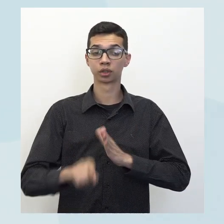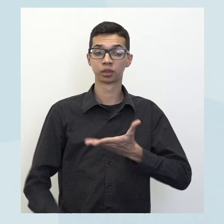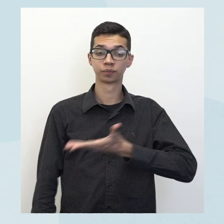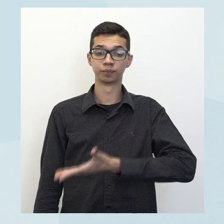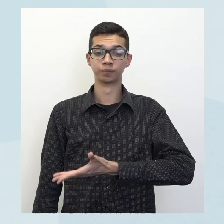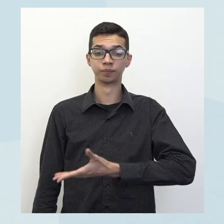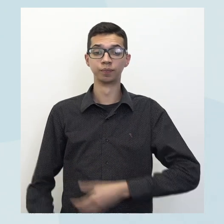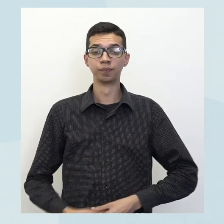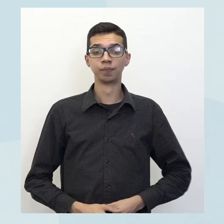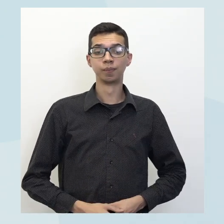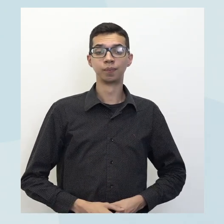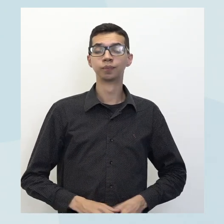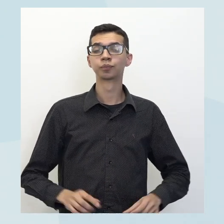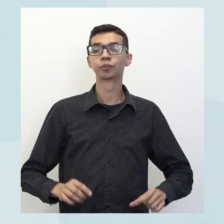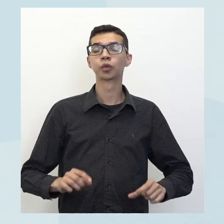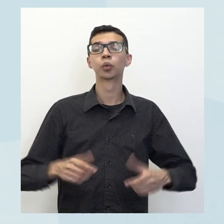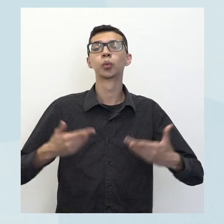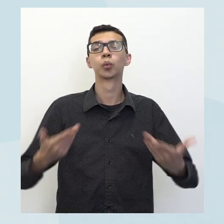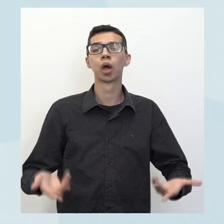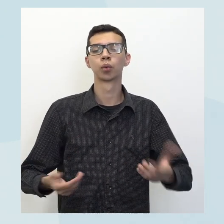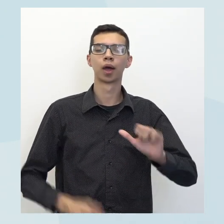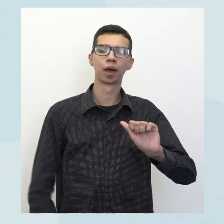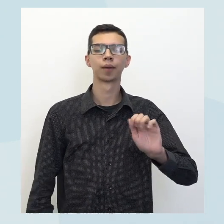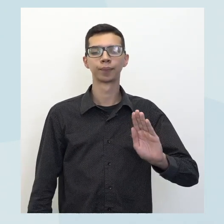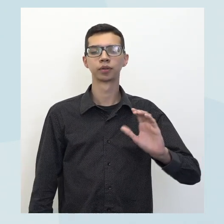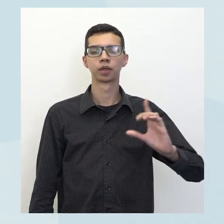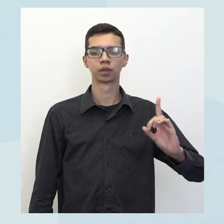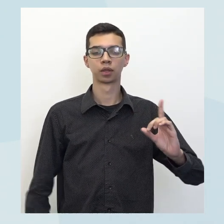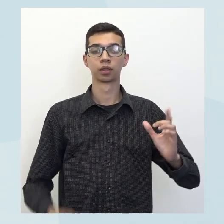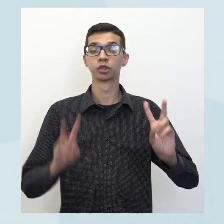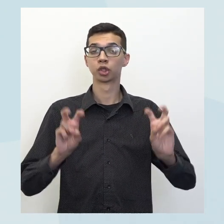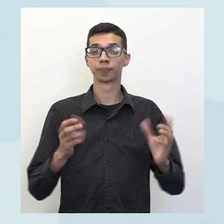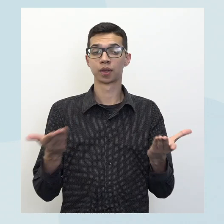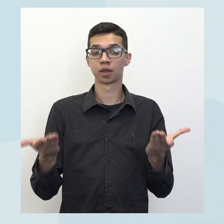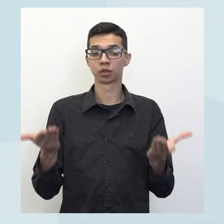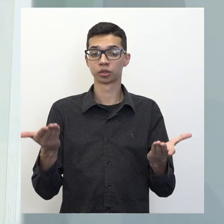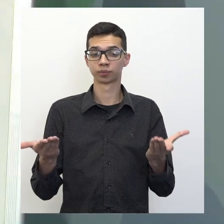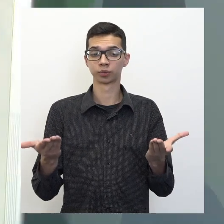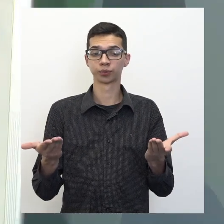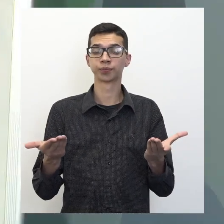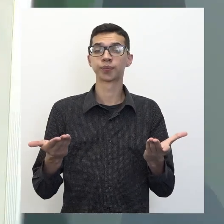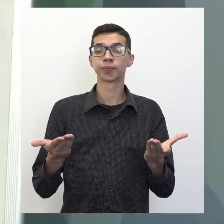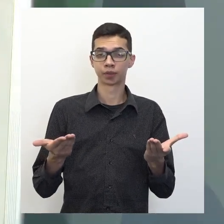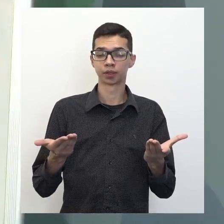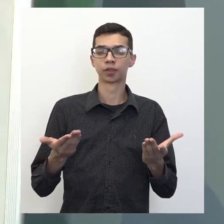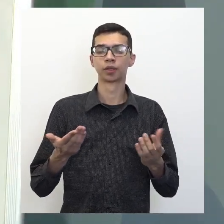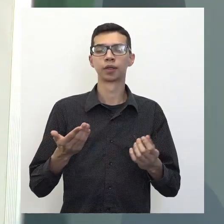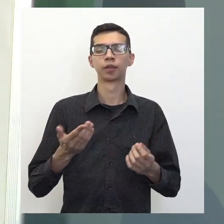equilíbrio envolve a espécie A, B, C e D, favorece a formação de maior quantidade de produto? Vamos olhar aqui, pessoal.